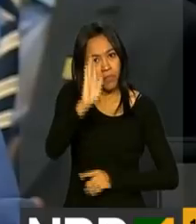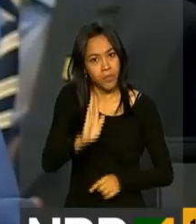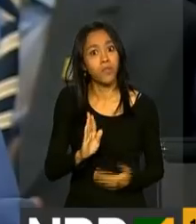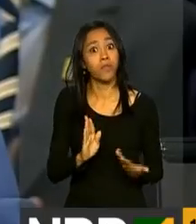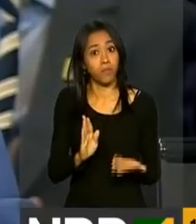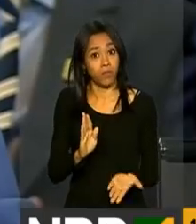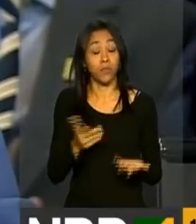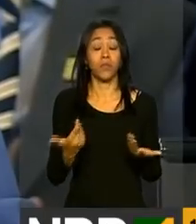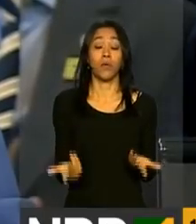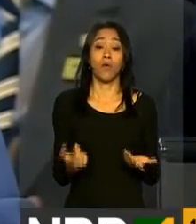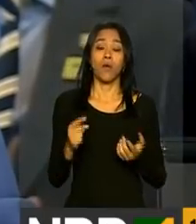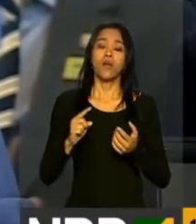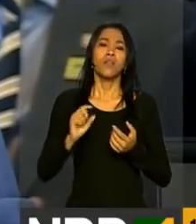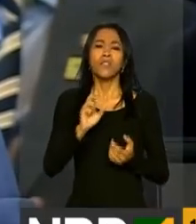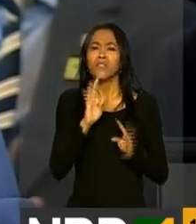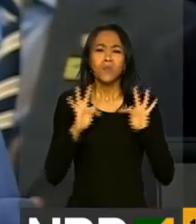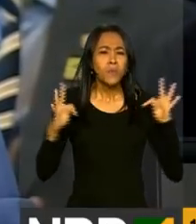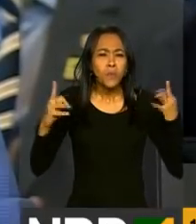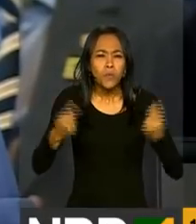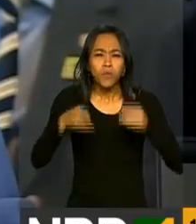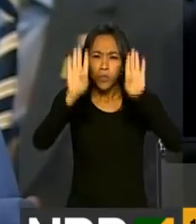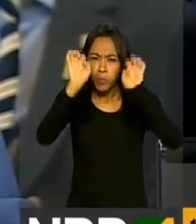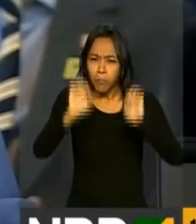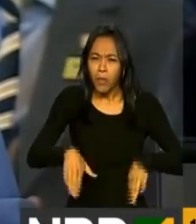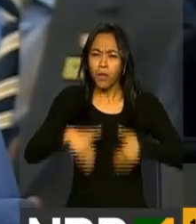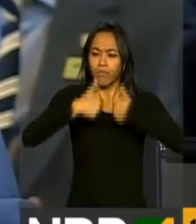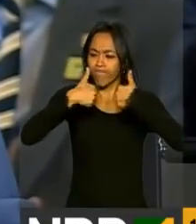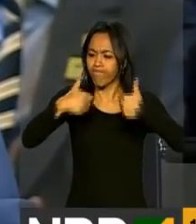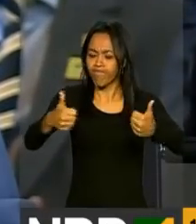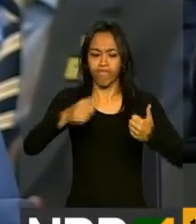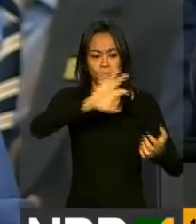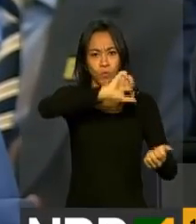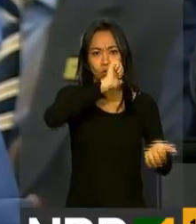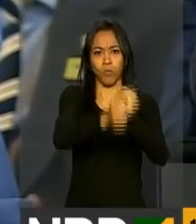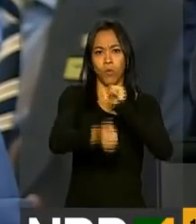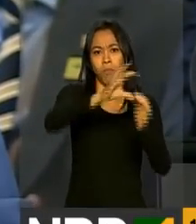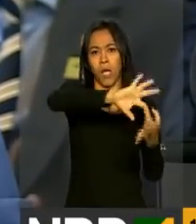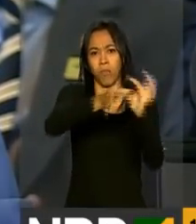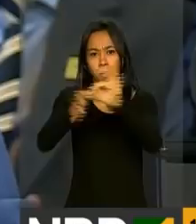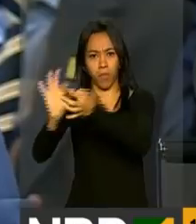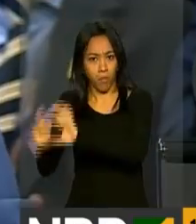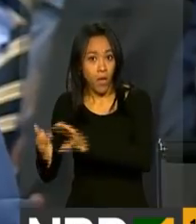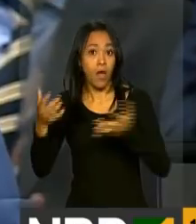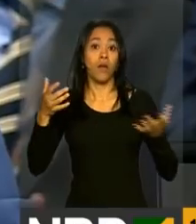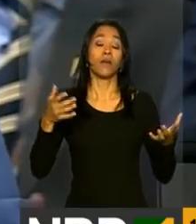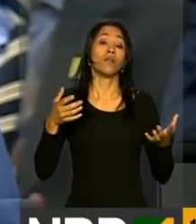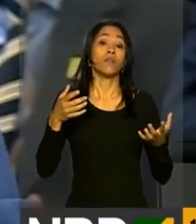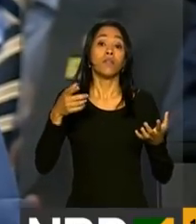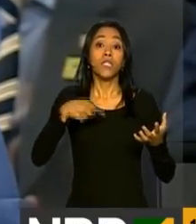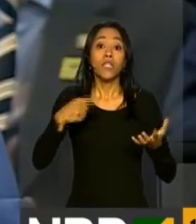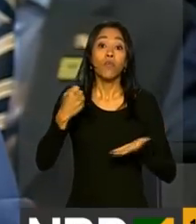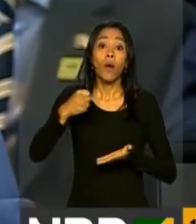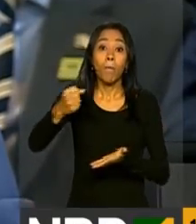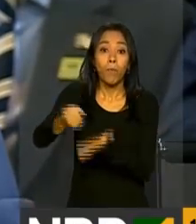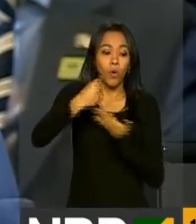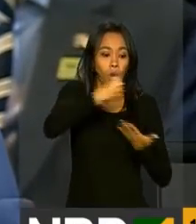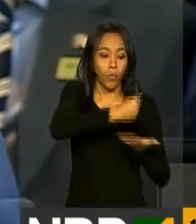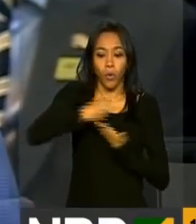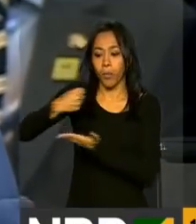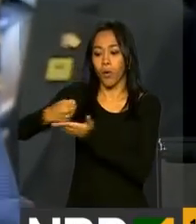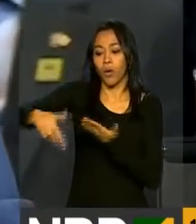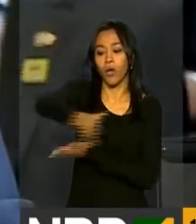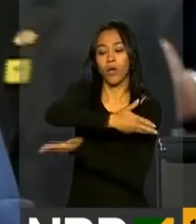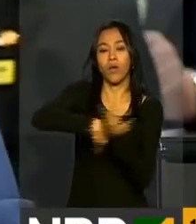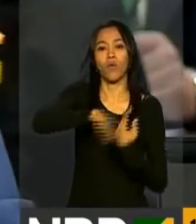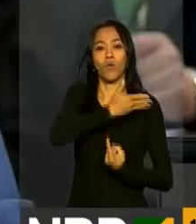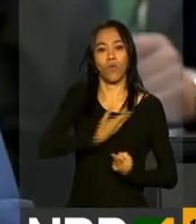o fato é que se tudo transcorreu com muita tranquilidade naquele episódio numa associação cooperativa entre a